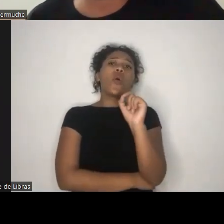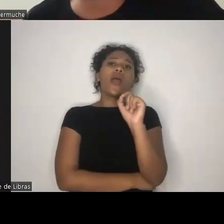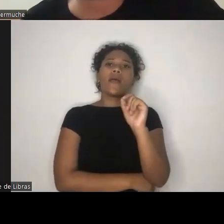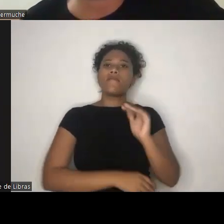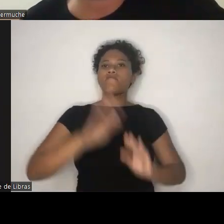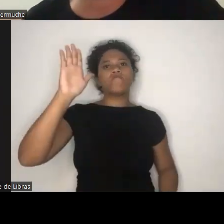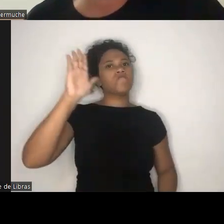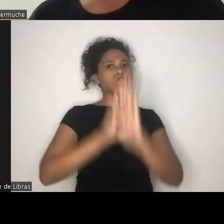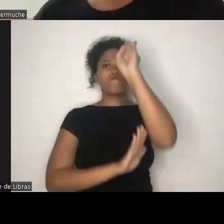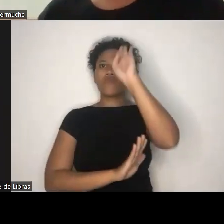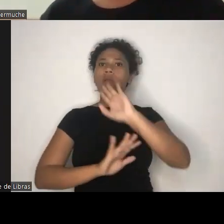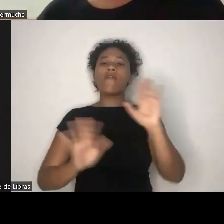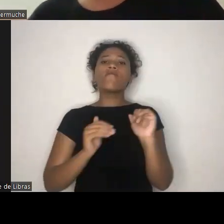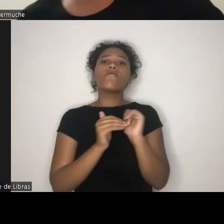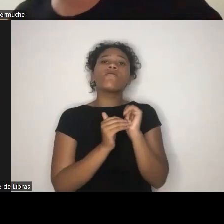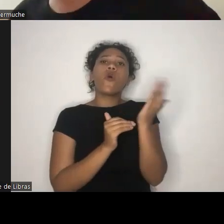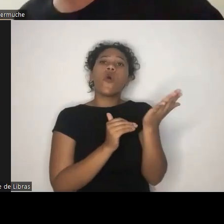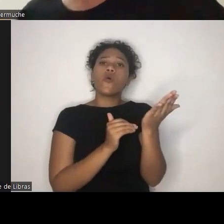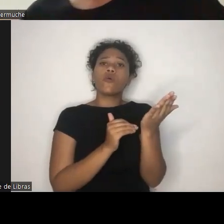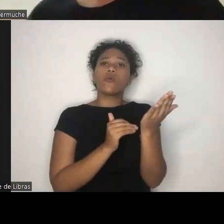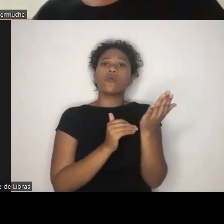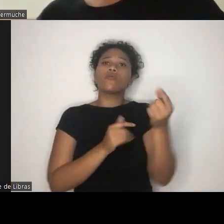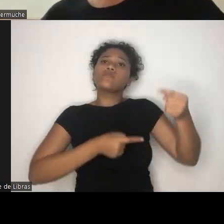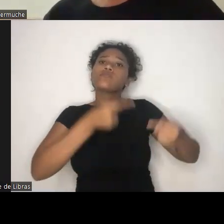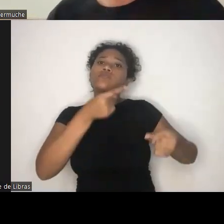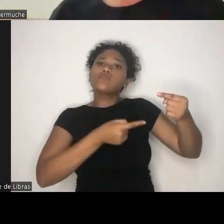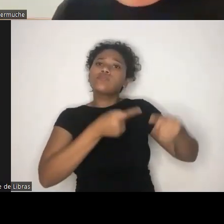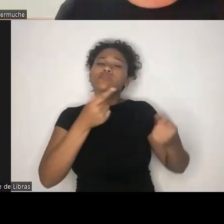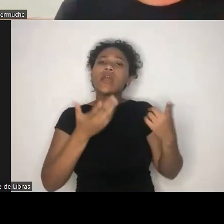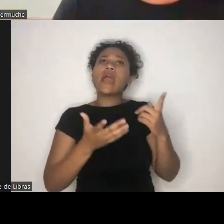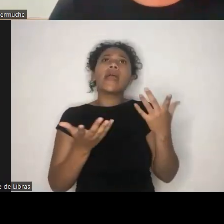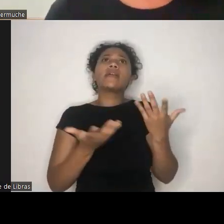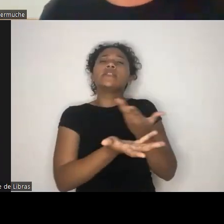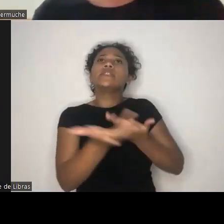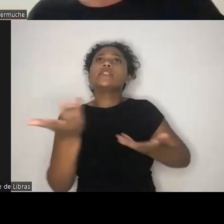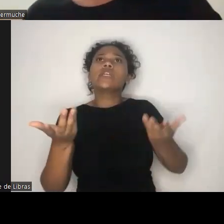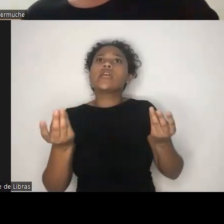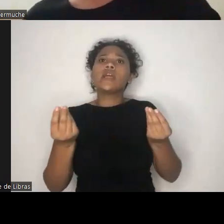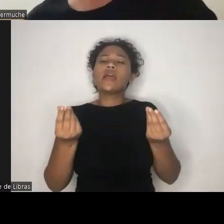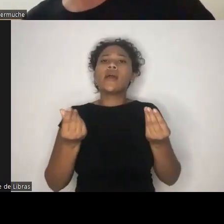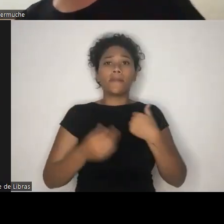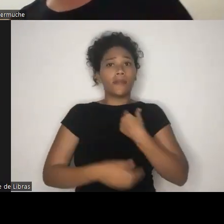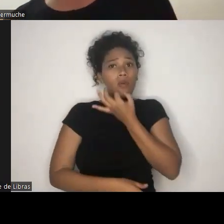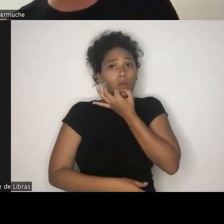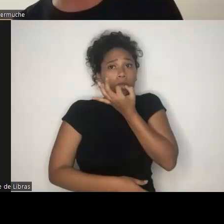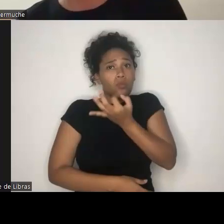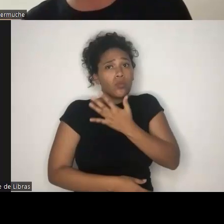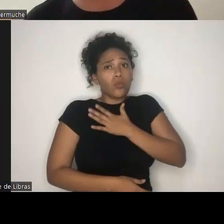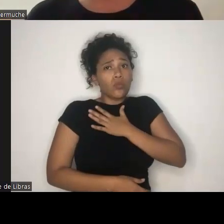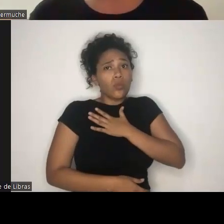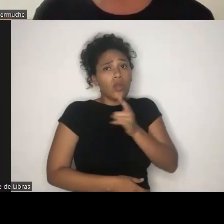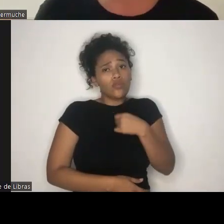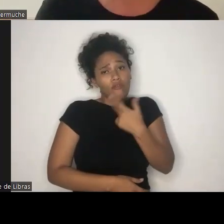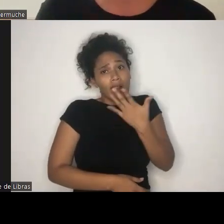radicalmente de fora é de um debate vamos dizer assim que na minha visão isso eu vou falando